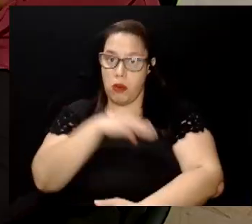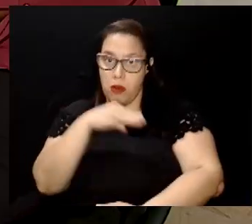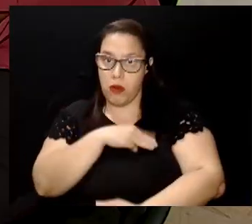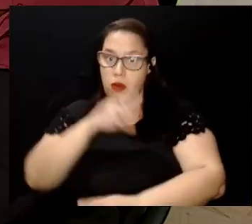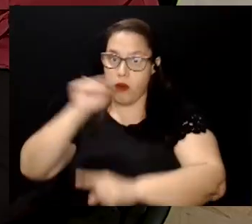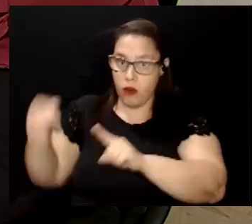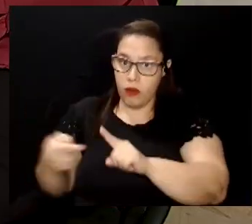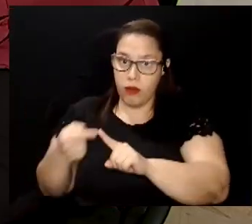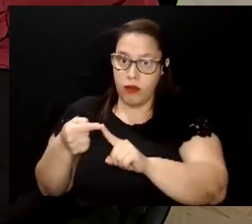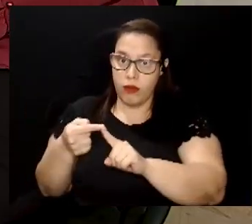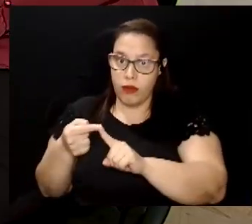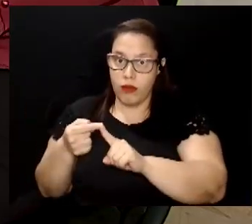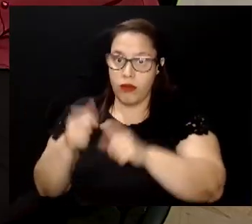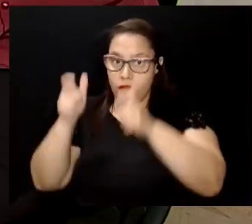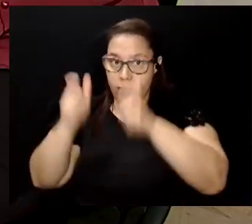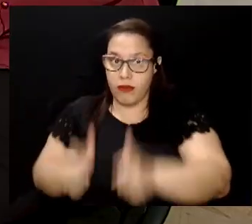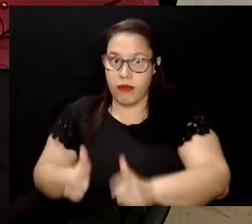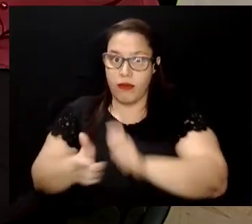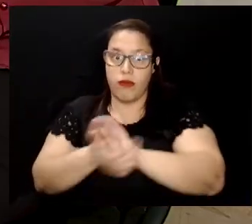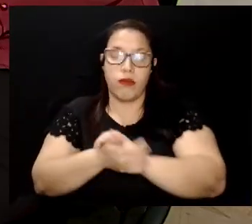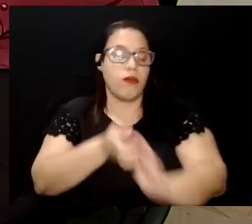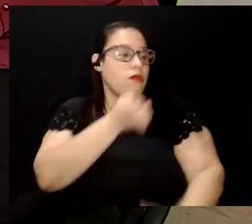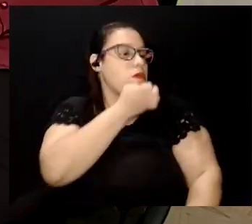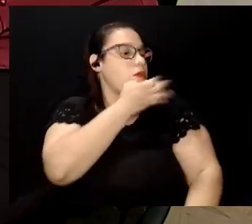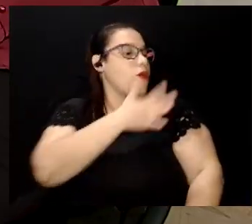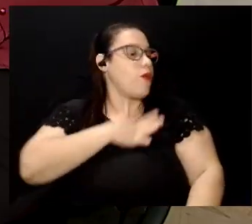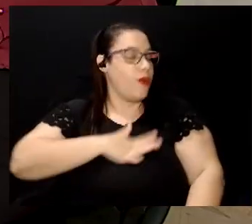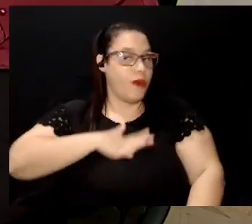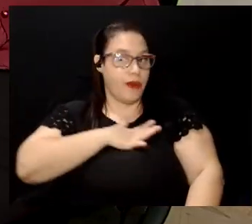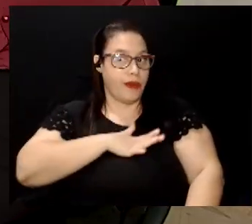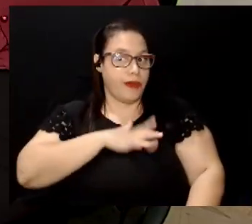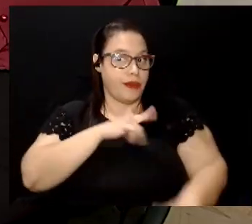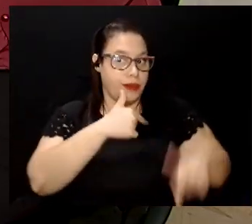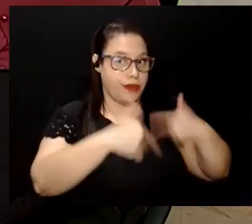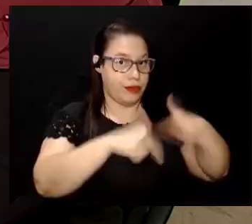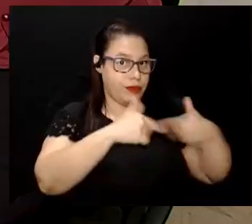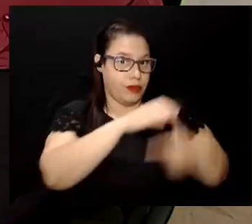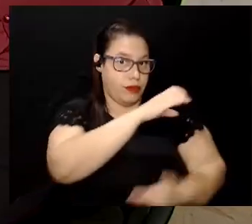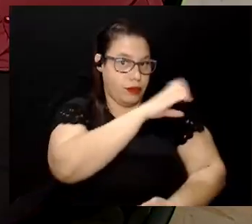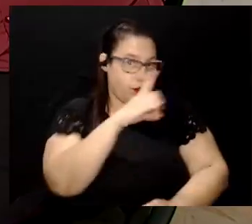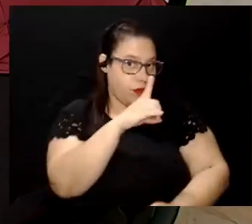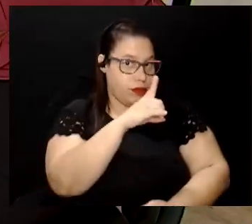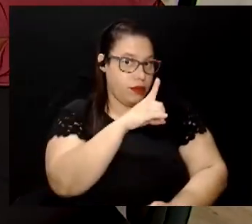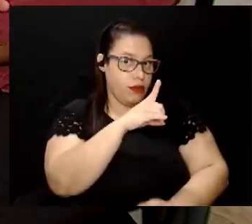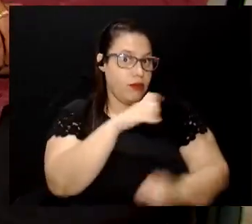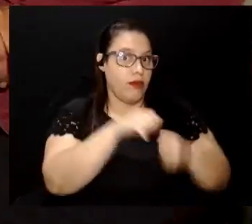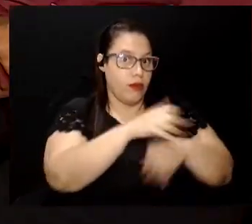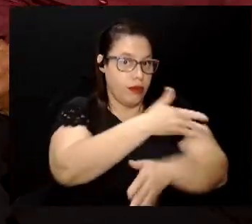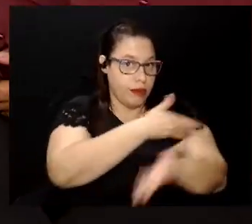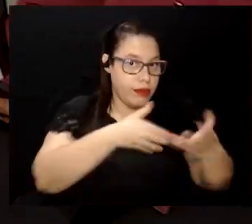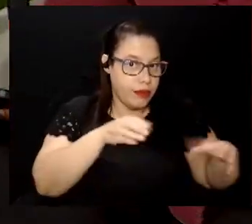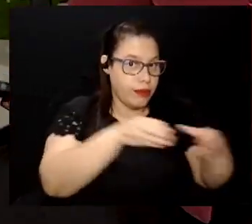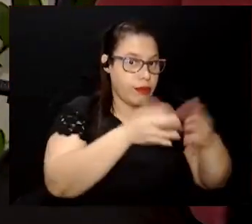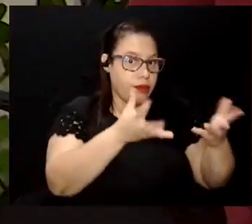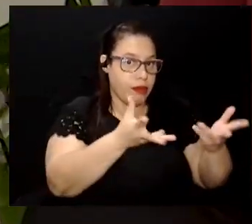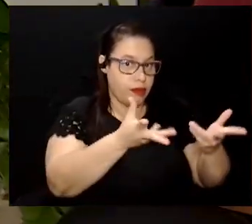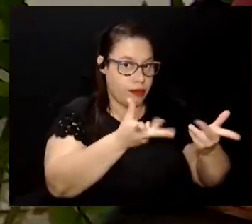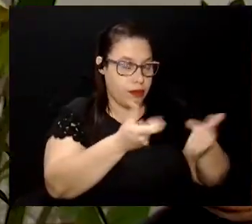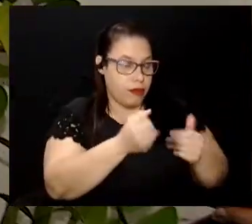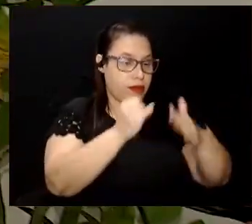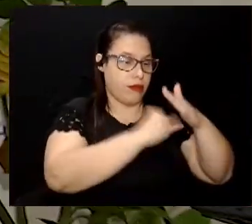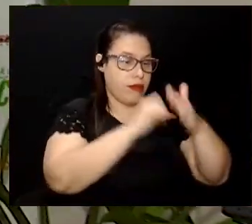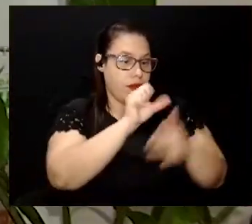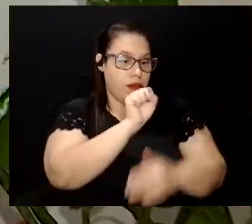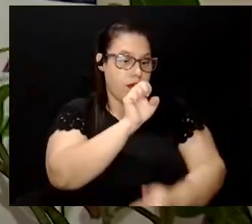Bom, é um prazer trabalhar como coordenadora, fazer parte dessa equipe maravilhosa do Instituto Semear. É uma instituição que